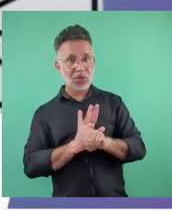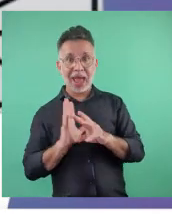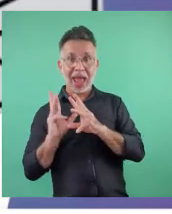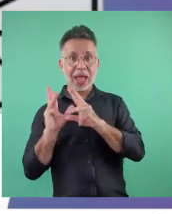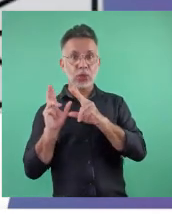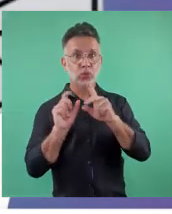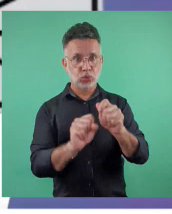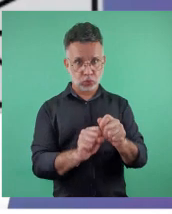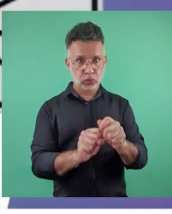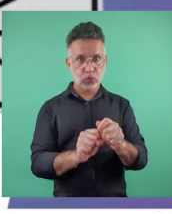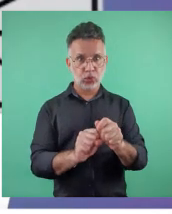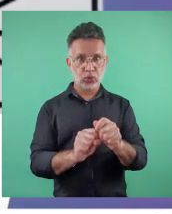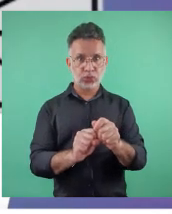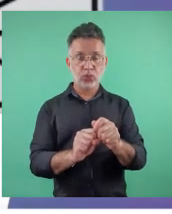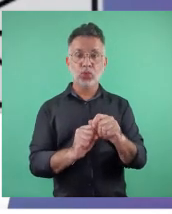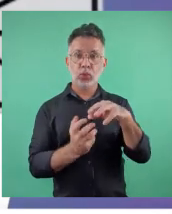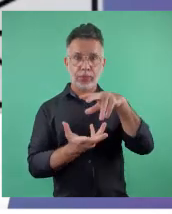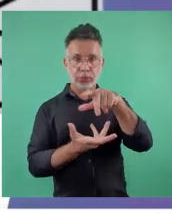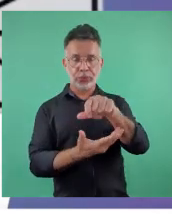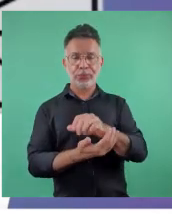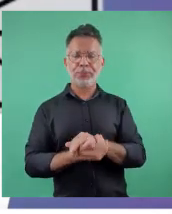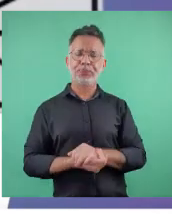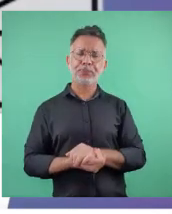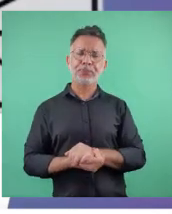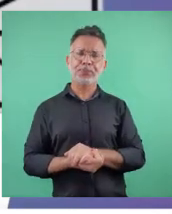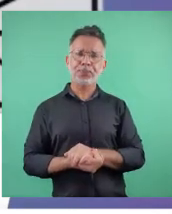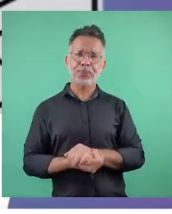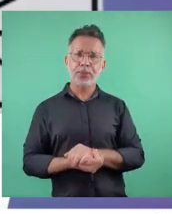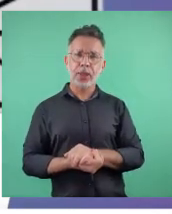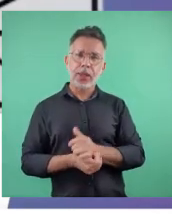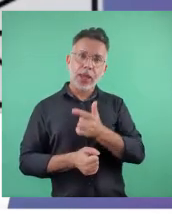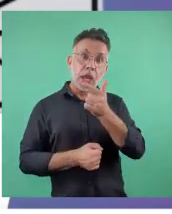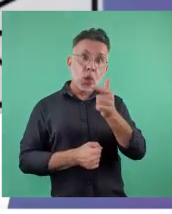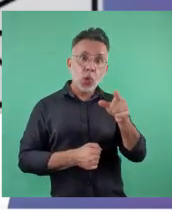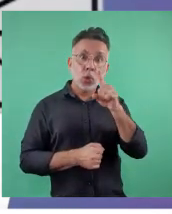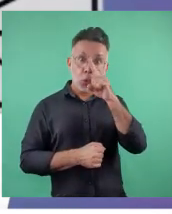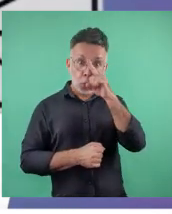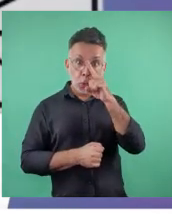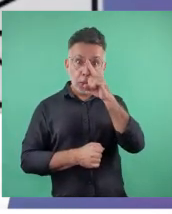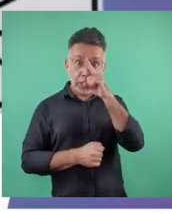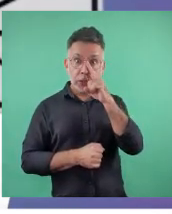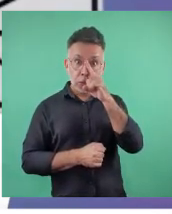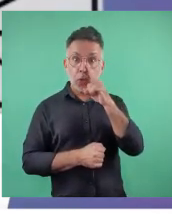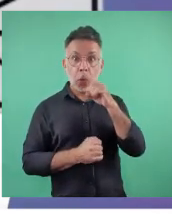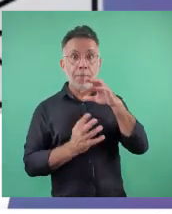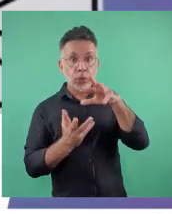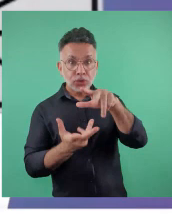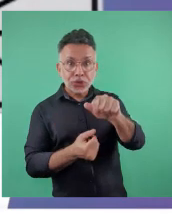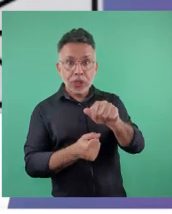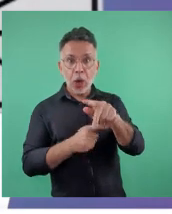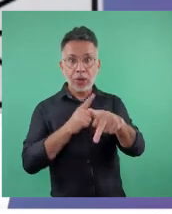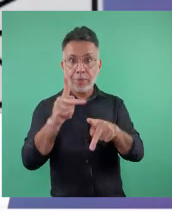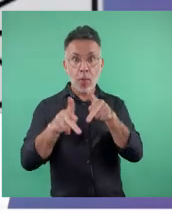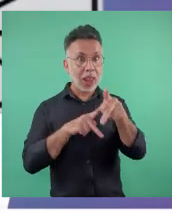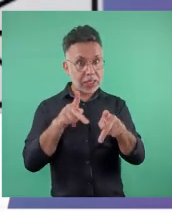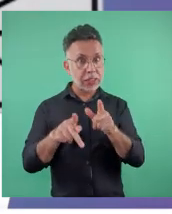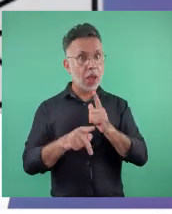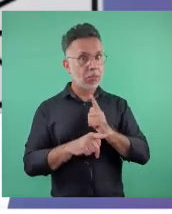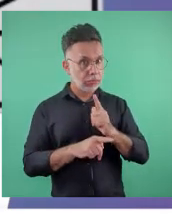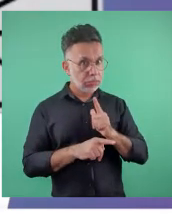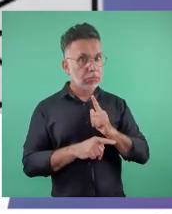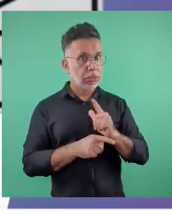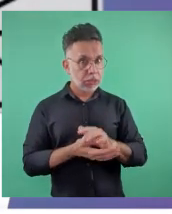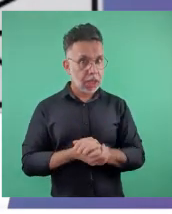mundo. E outro risco mundial que a população está correndo, segundo a Organização Mundial de